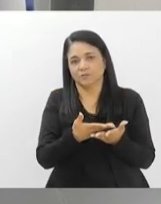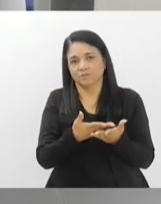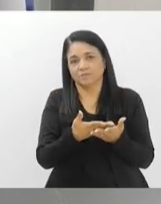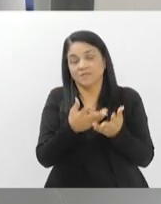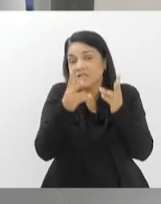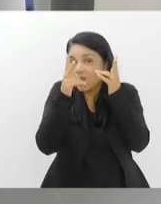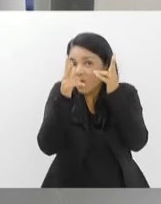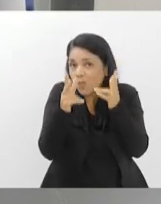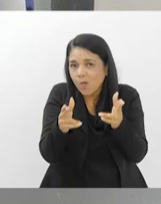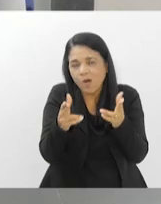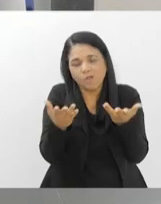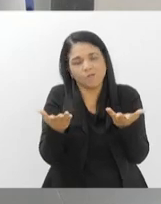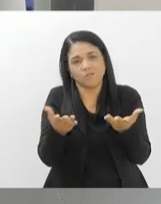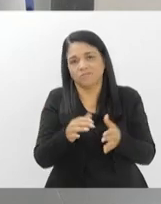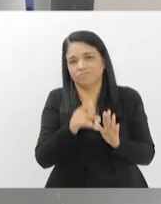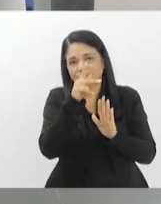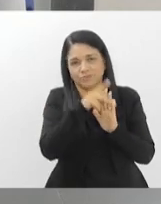coisa.